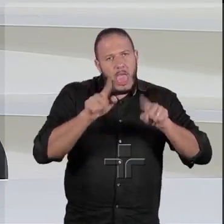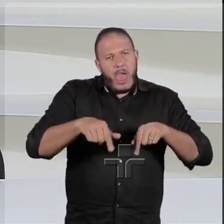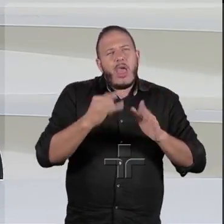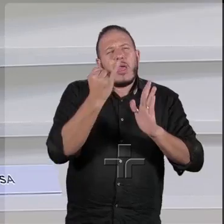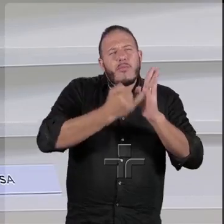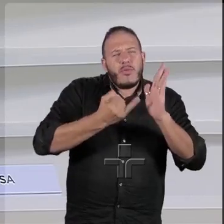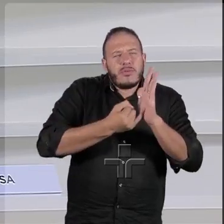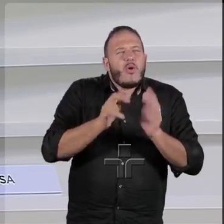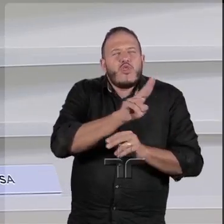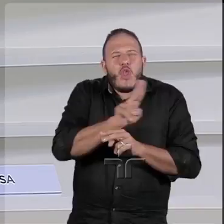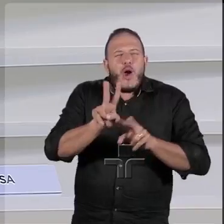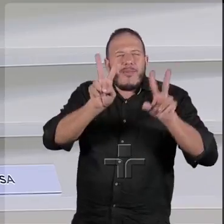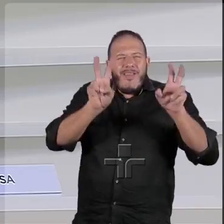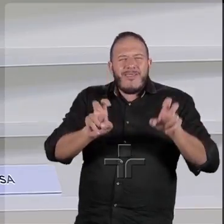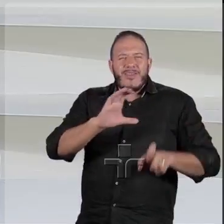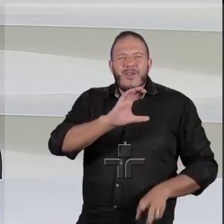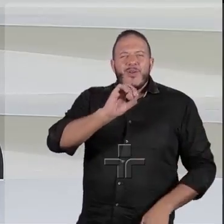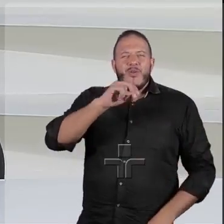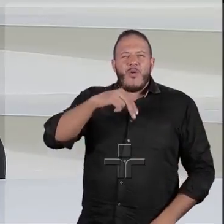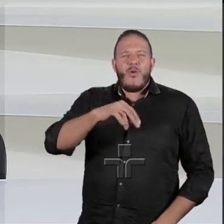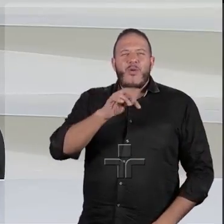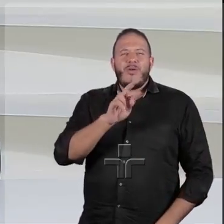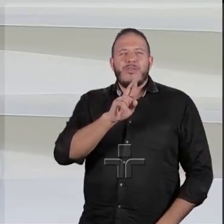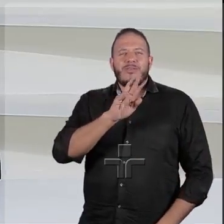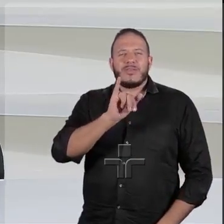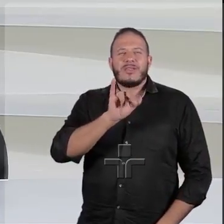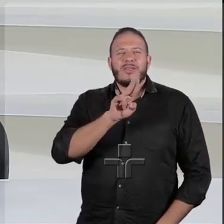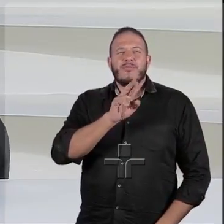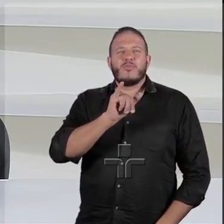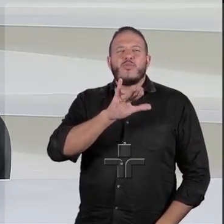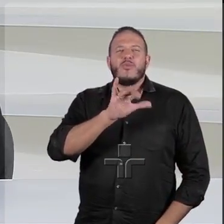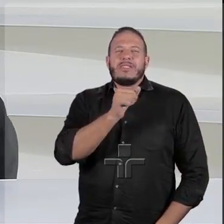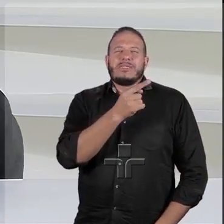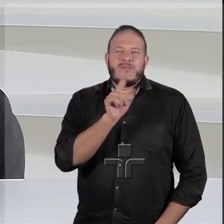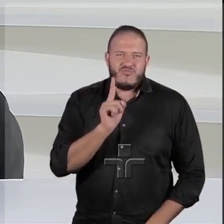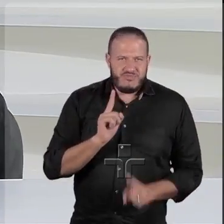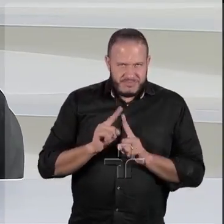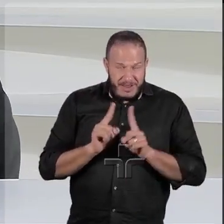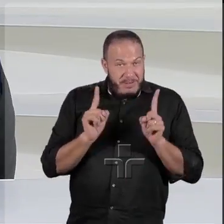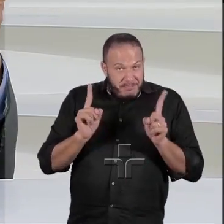de contribuição. E elas, teoricamente, seriam destinadas a